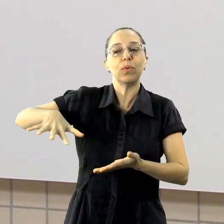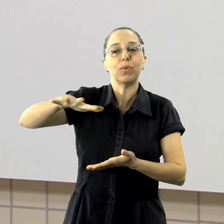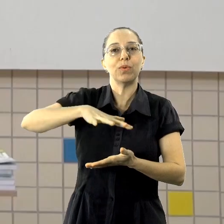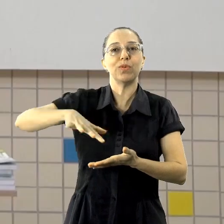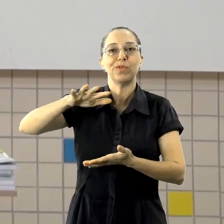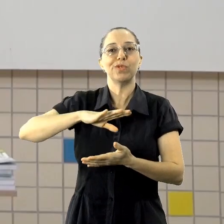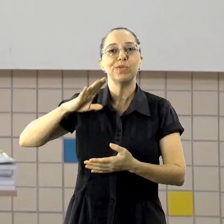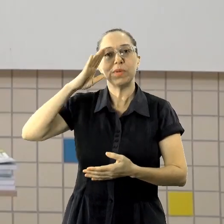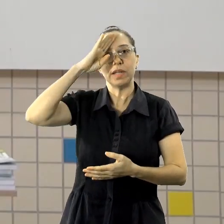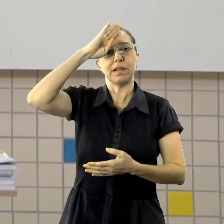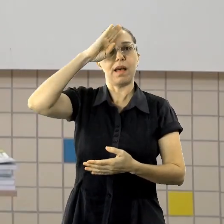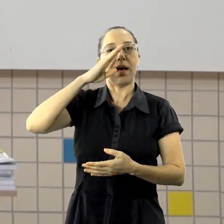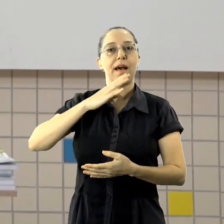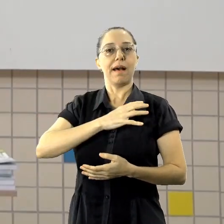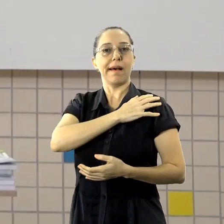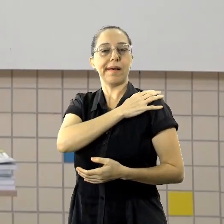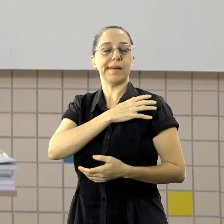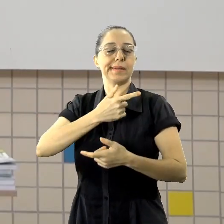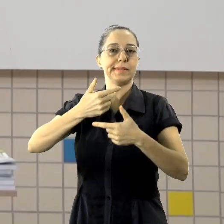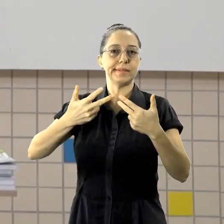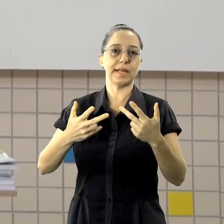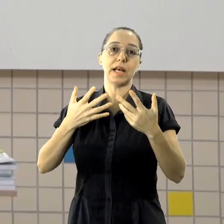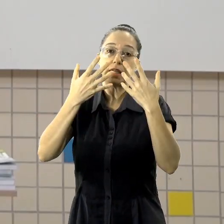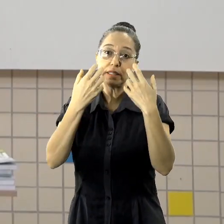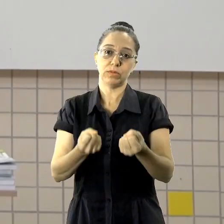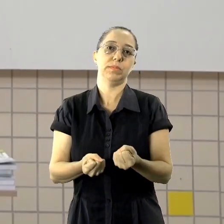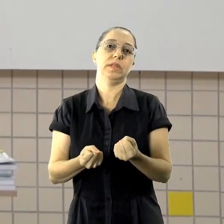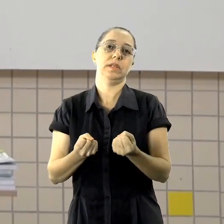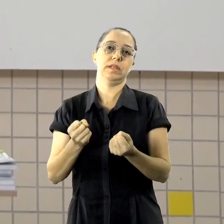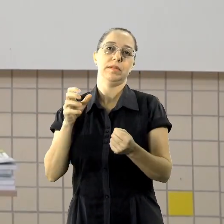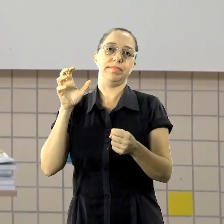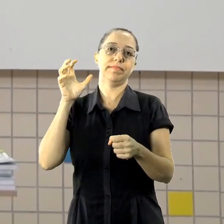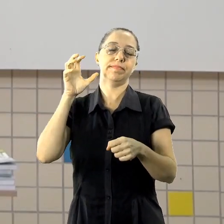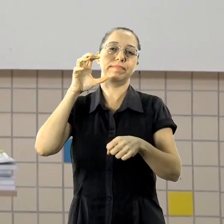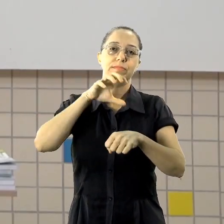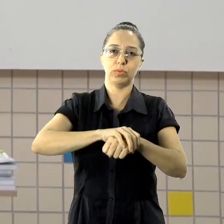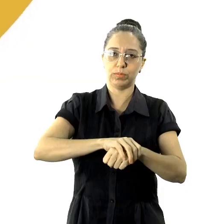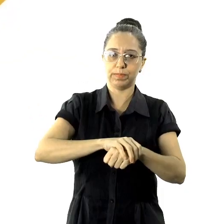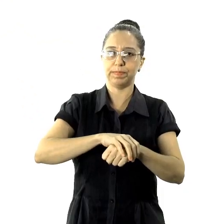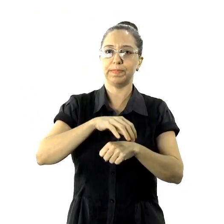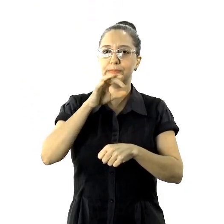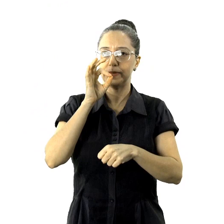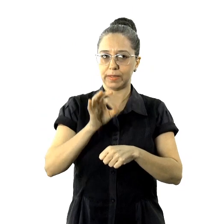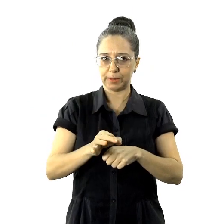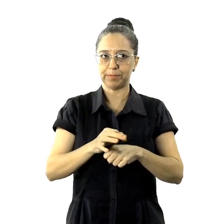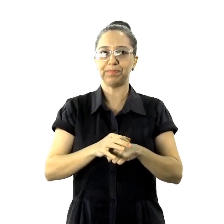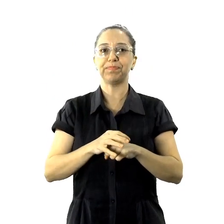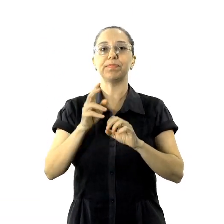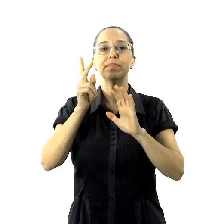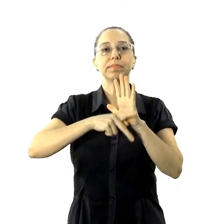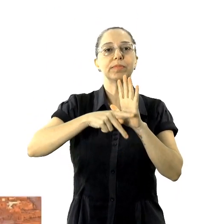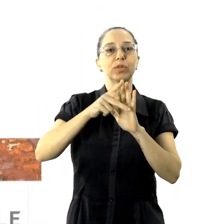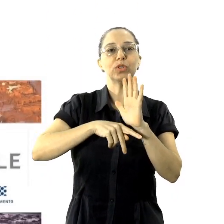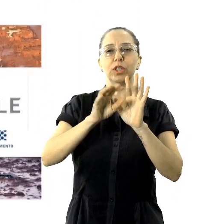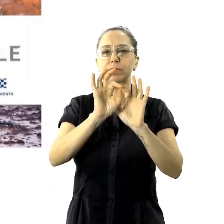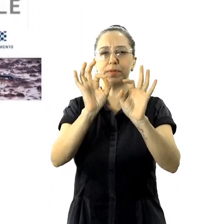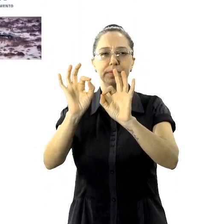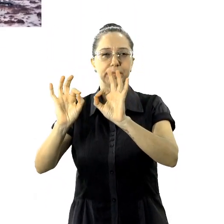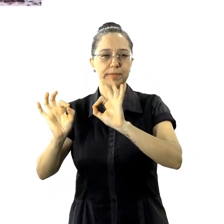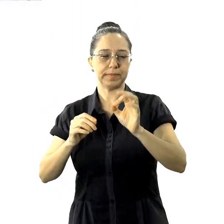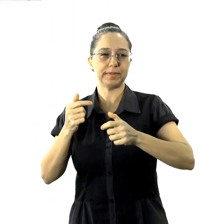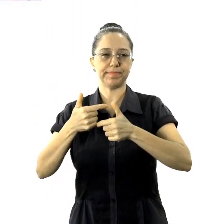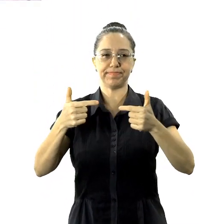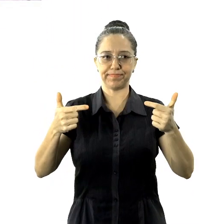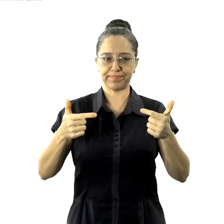provisoriamente. Os projetos e ações que foram realizados no Brasil nesse período influenciaram definitivamente a nossa